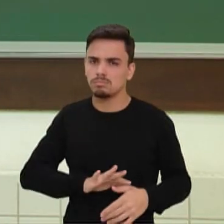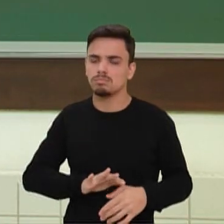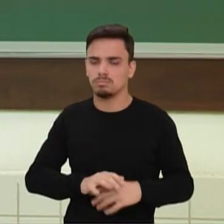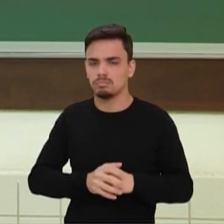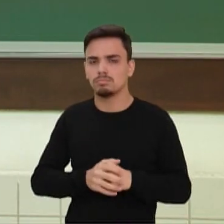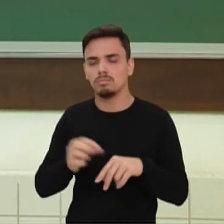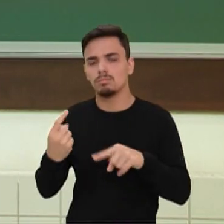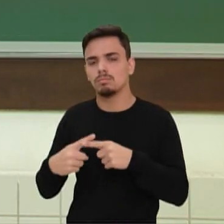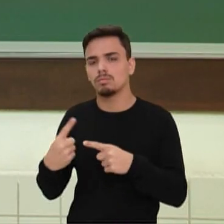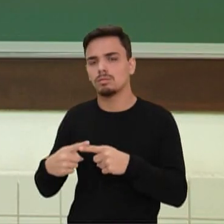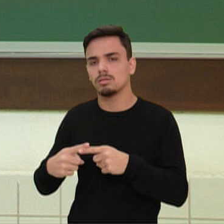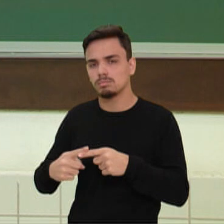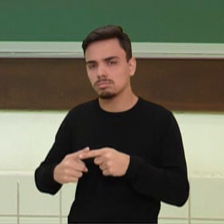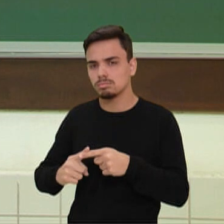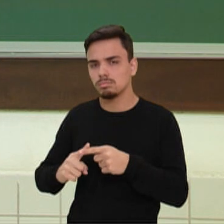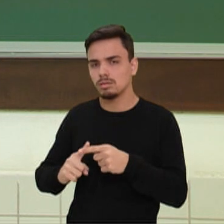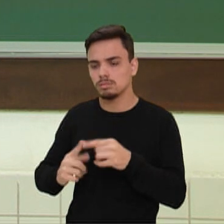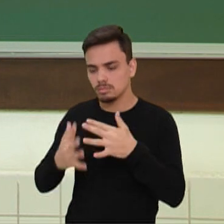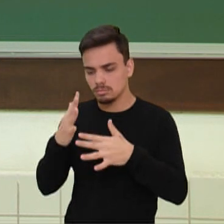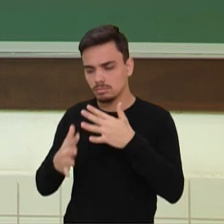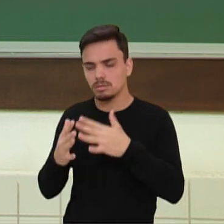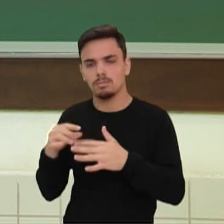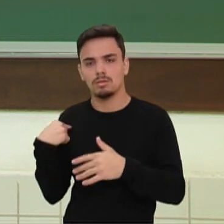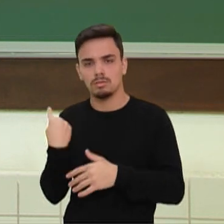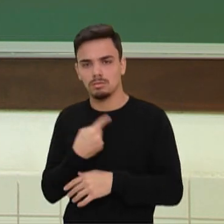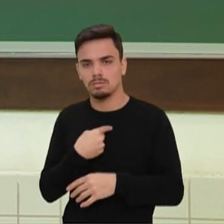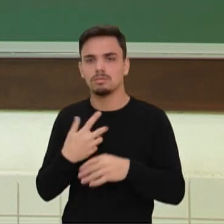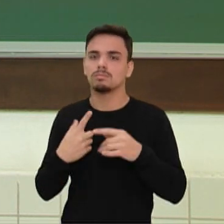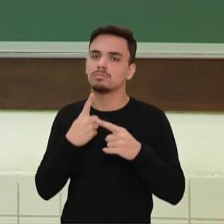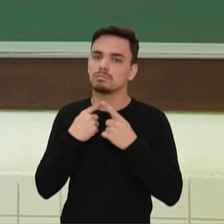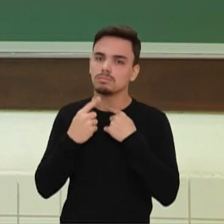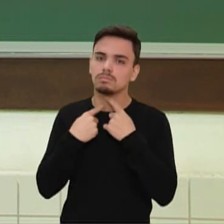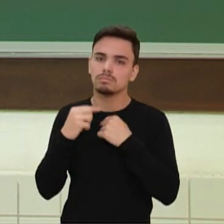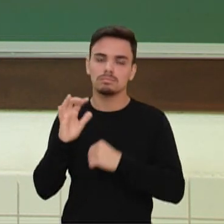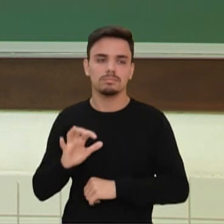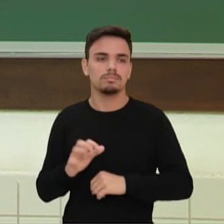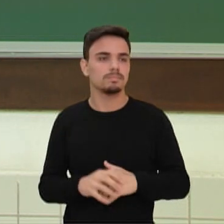nos priva dos nossos desejos, digamos assim.